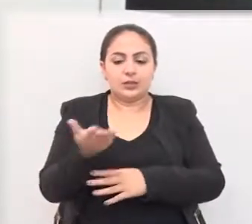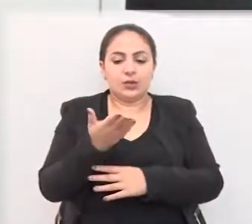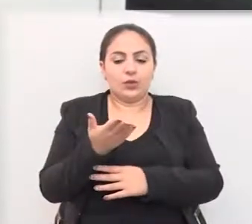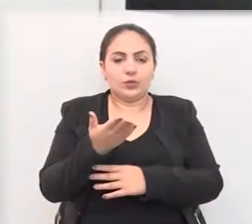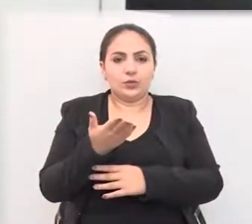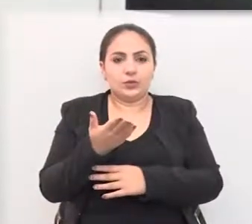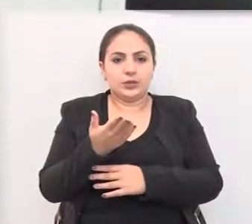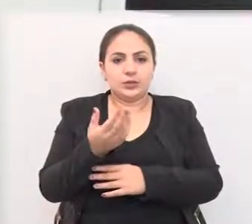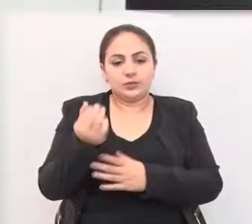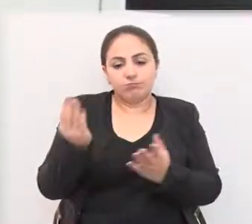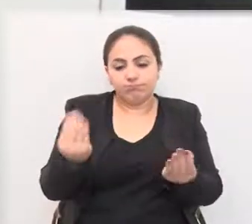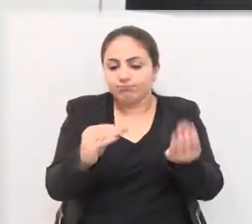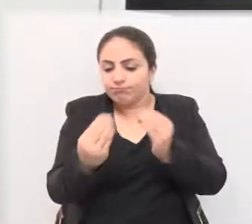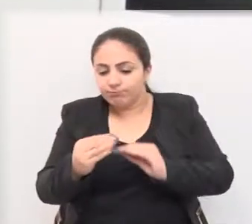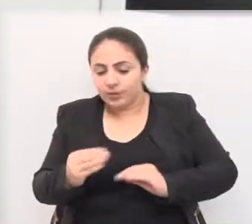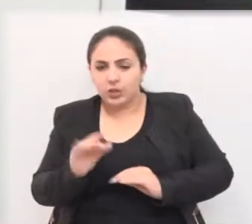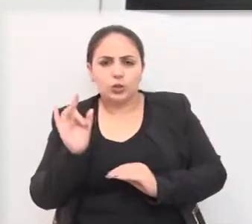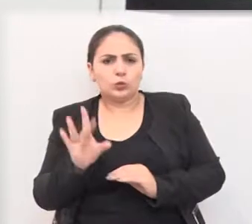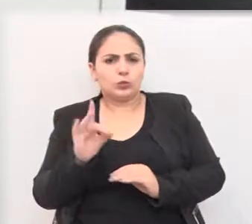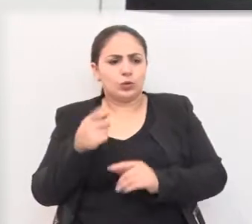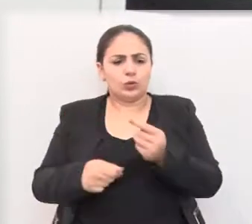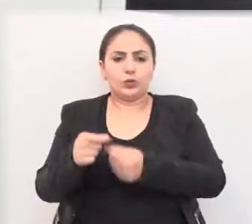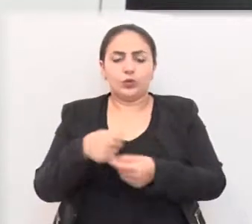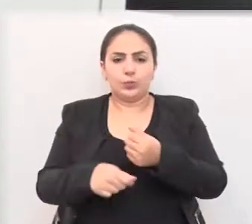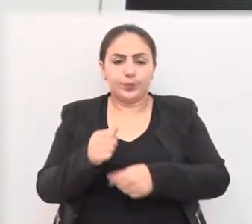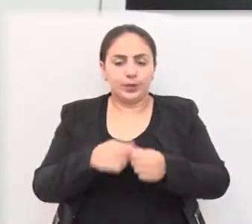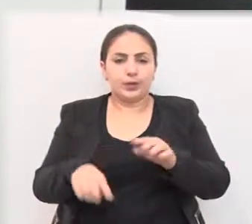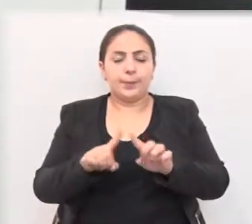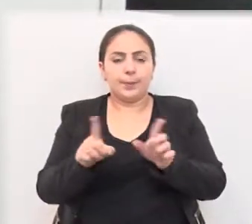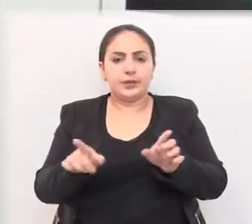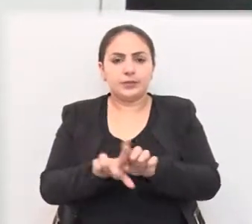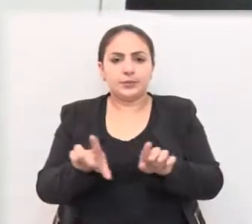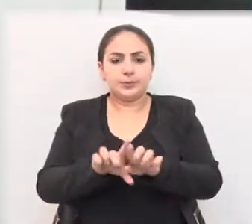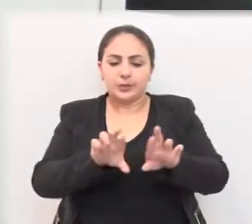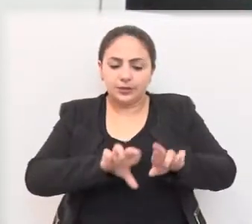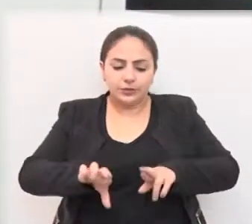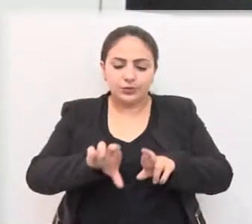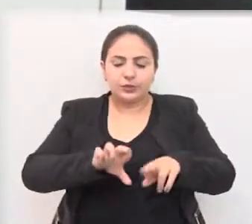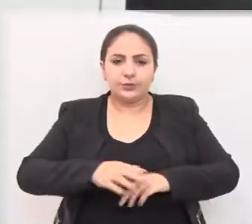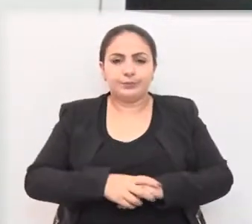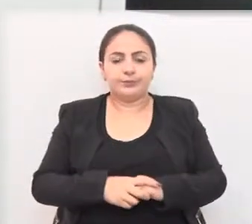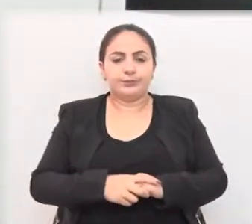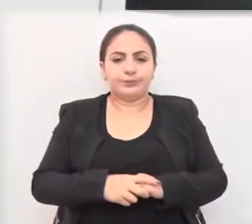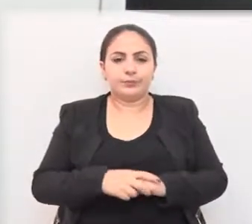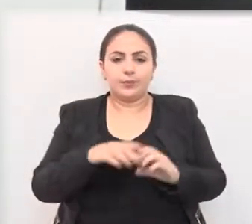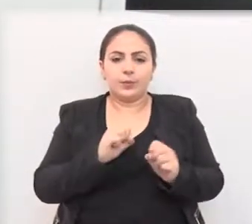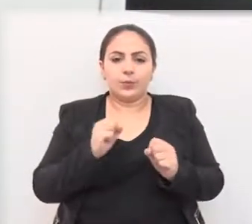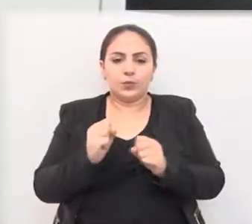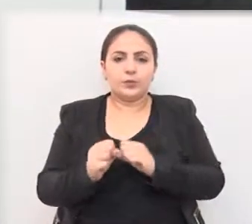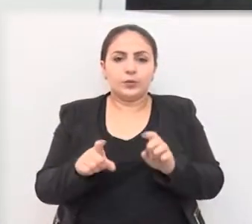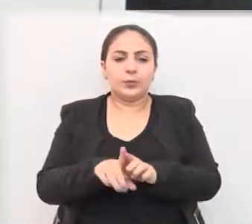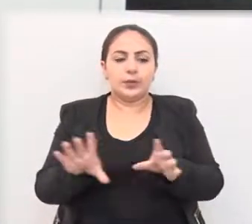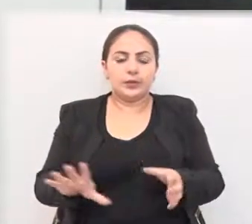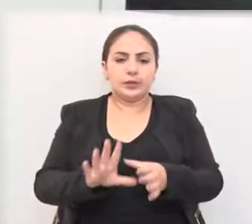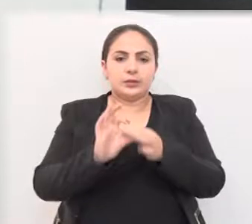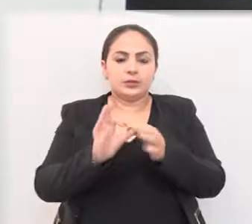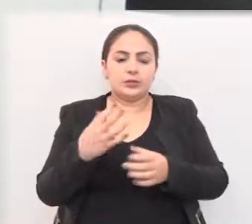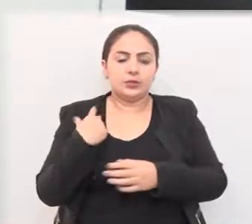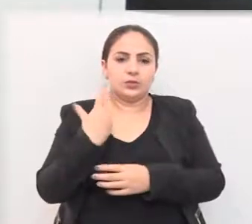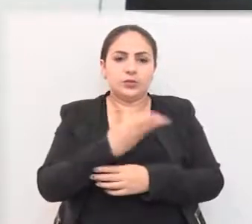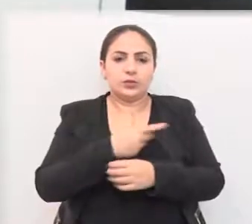gerar novos incrementos, não só na economia local, mas também na economia regional, e vai possibilitar